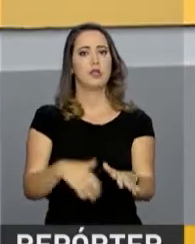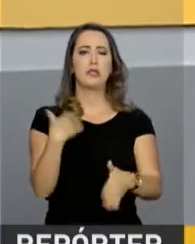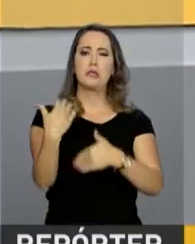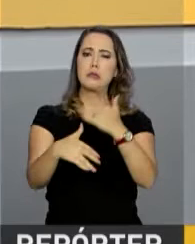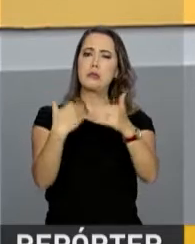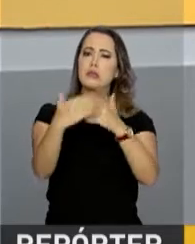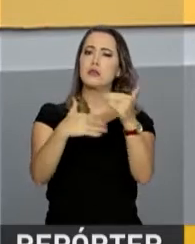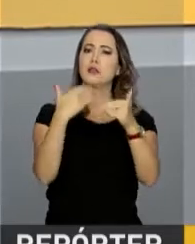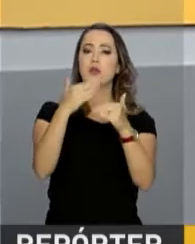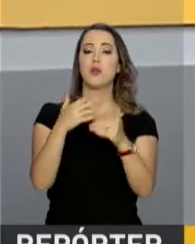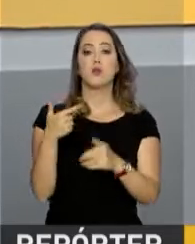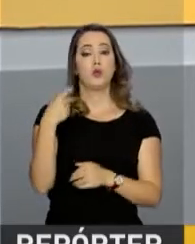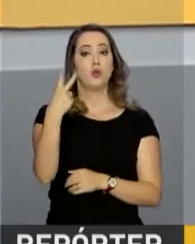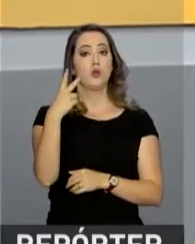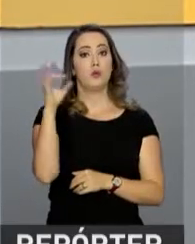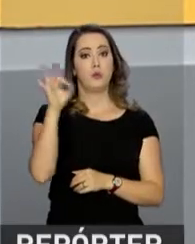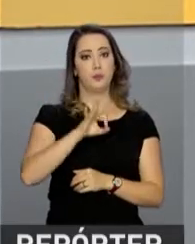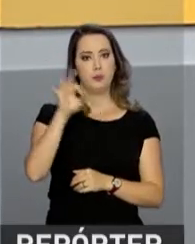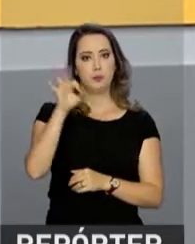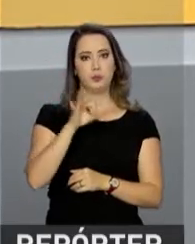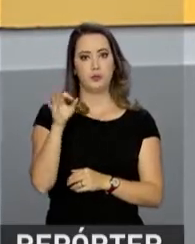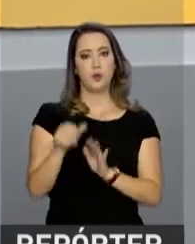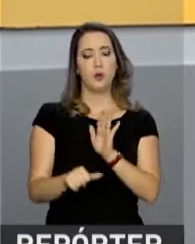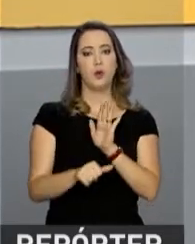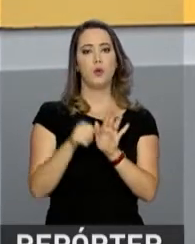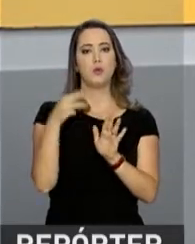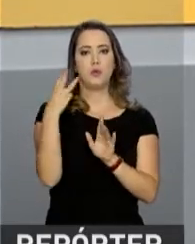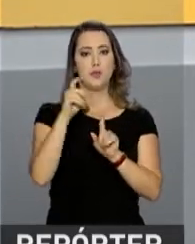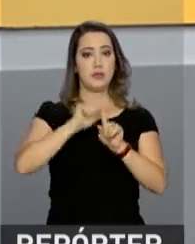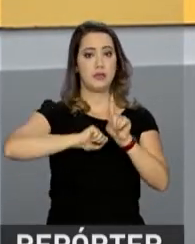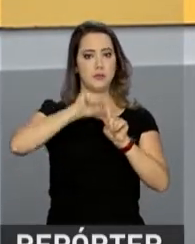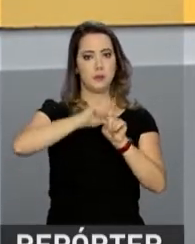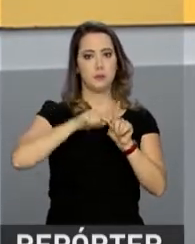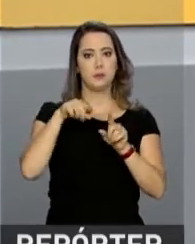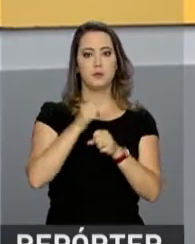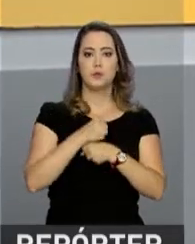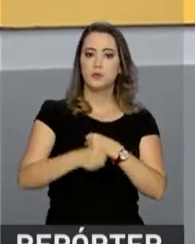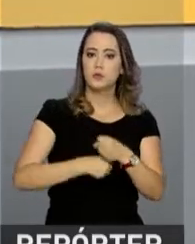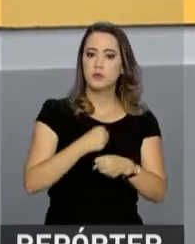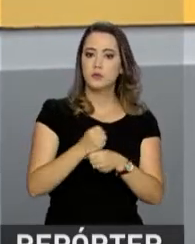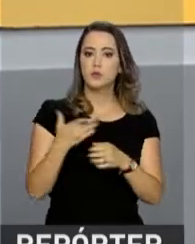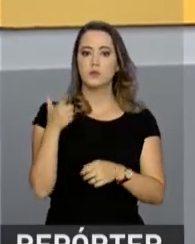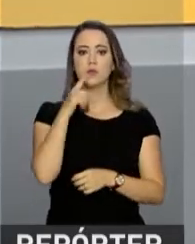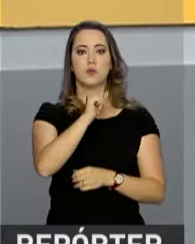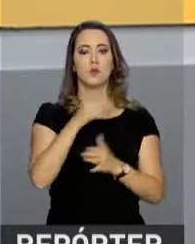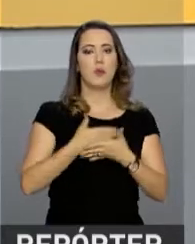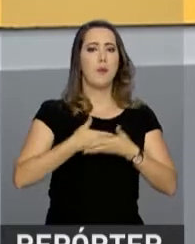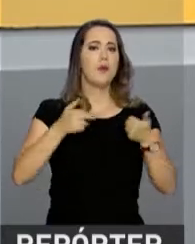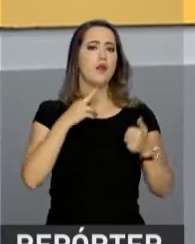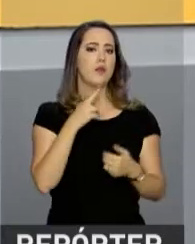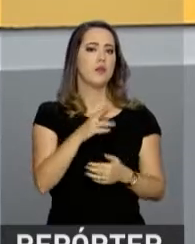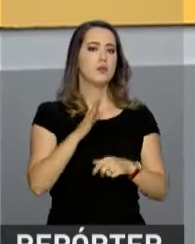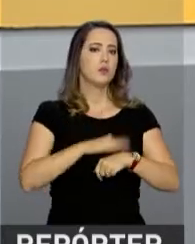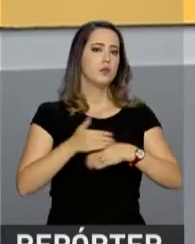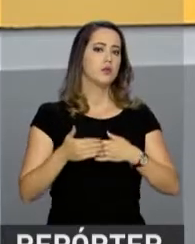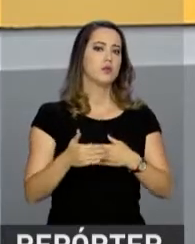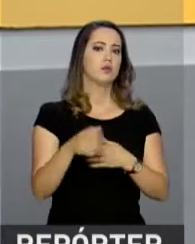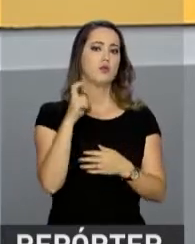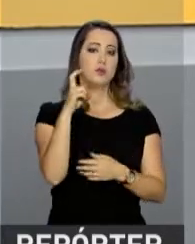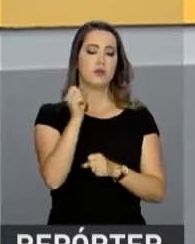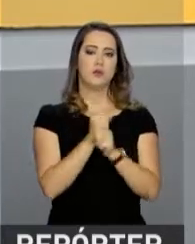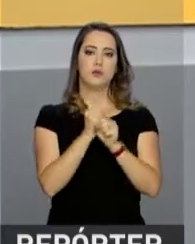brasileiros cresceram mais de 2 por cento no primeiro trimestre deste ano atingindo o melhor resultado para o período dos últimos